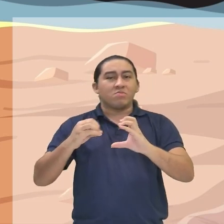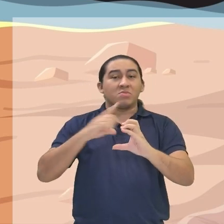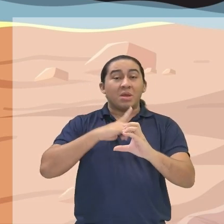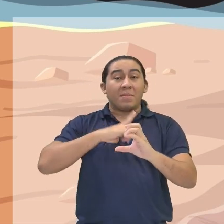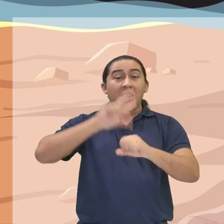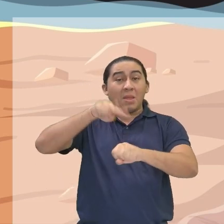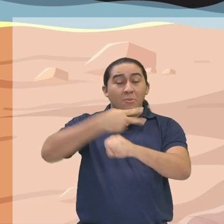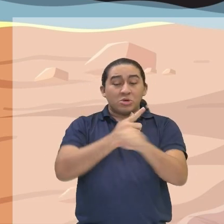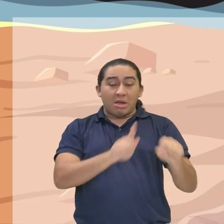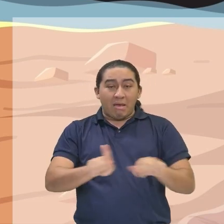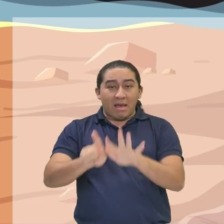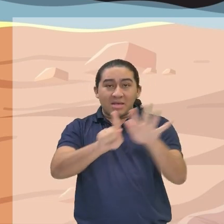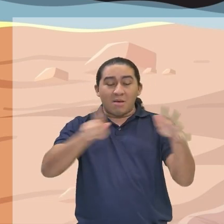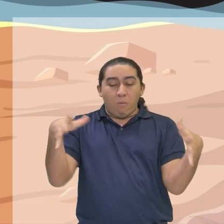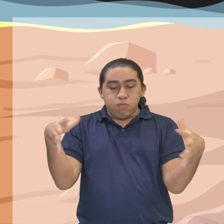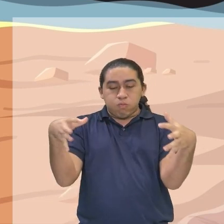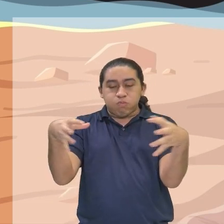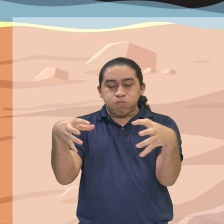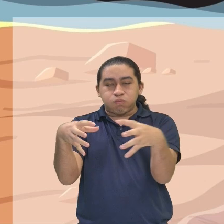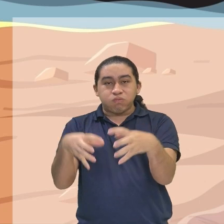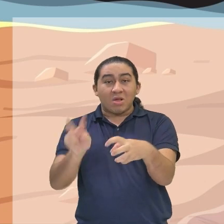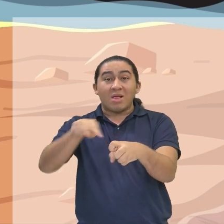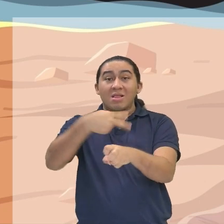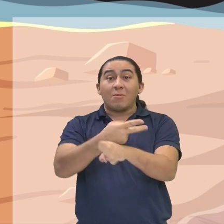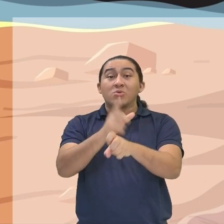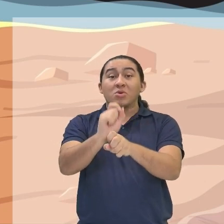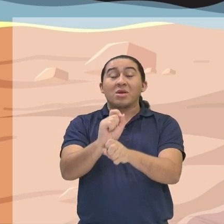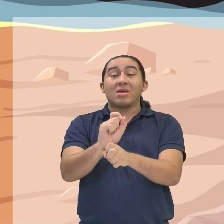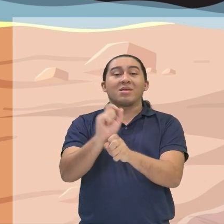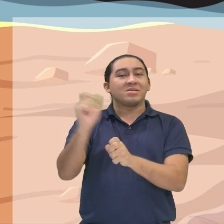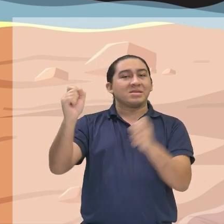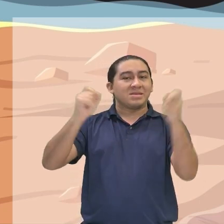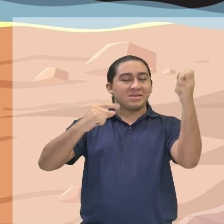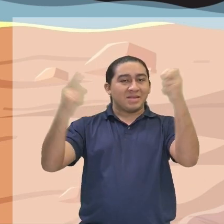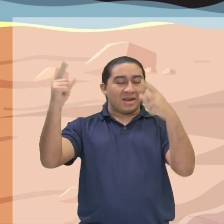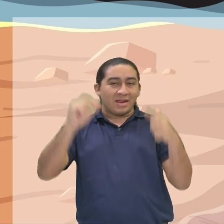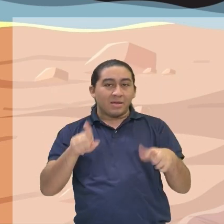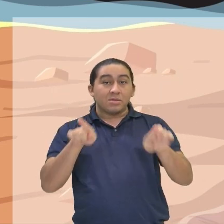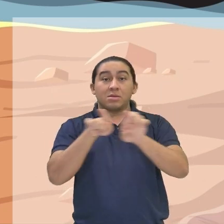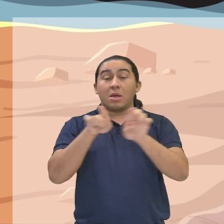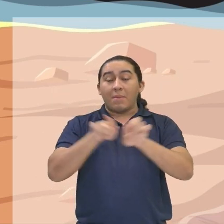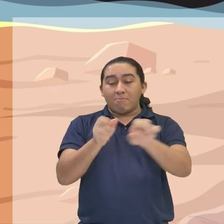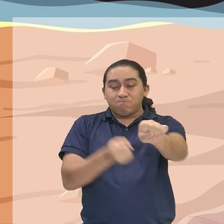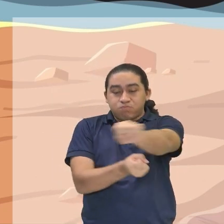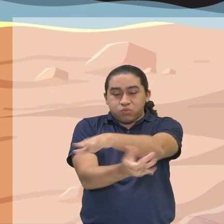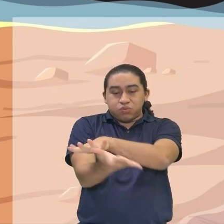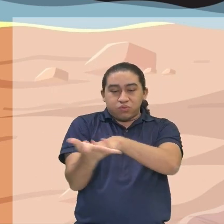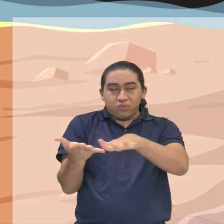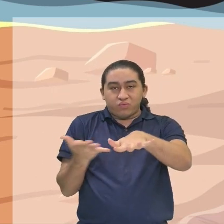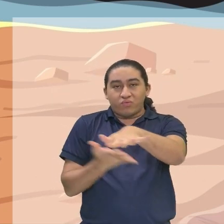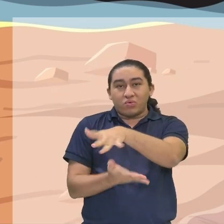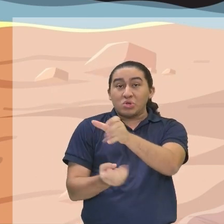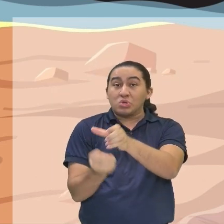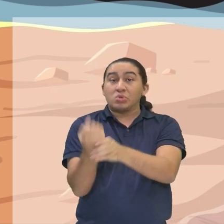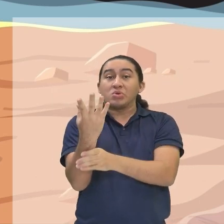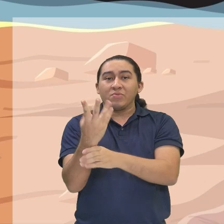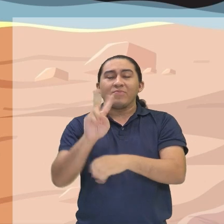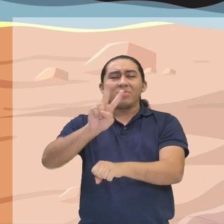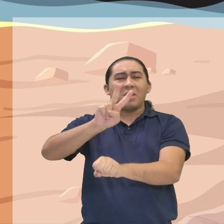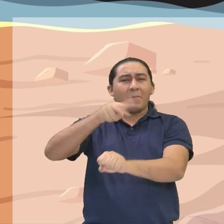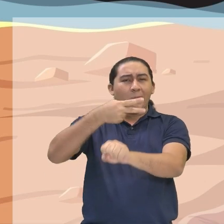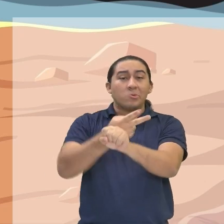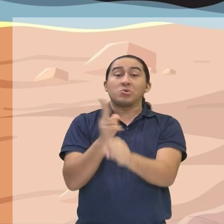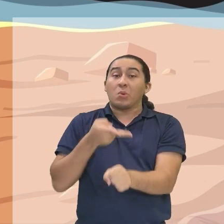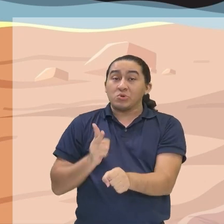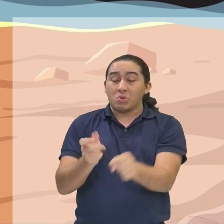na sequência nós tivemos a formação de estrelas e de galáxias. Bom, posteriormente continuou se